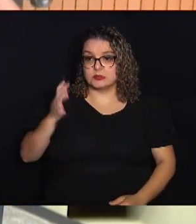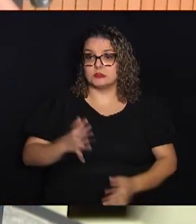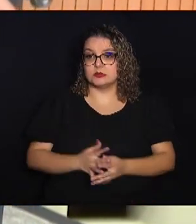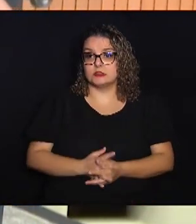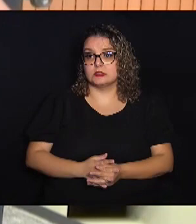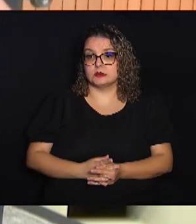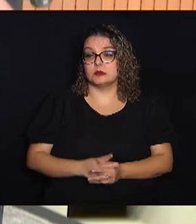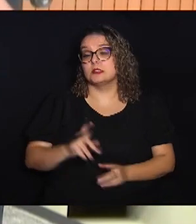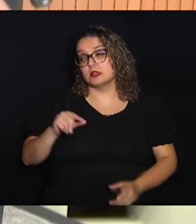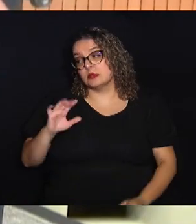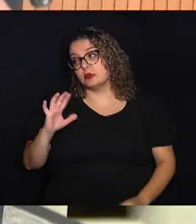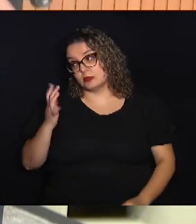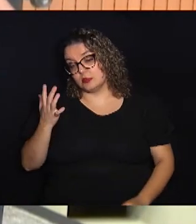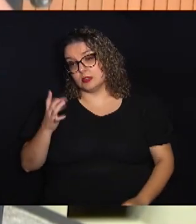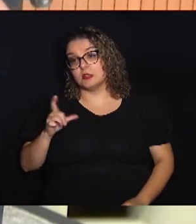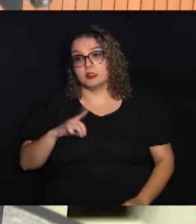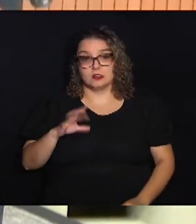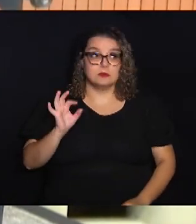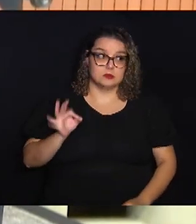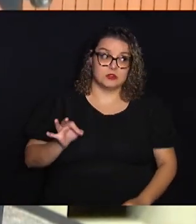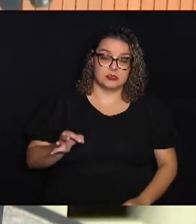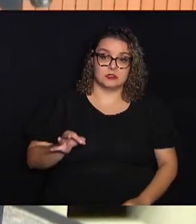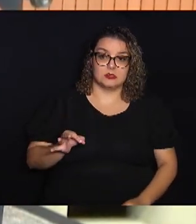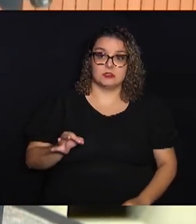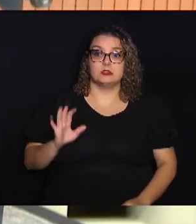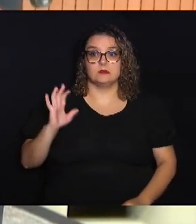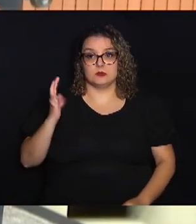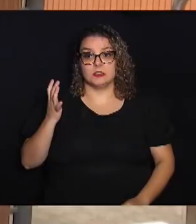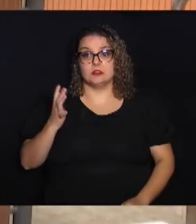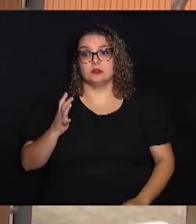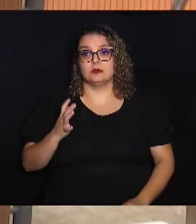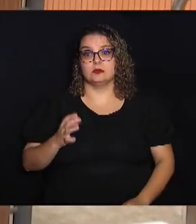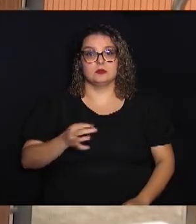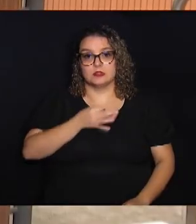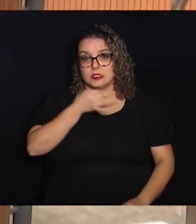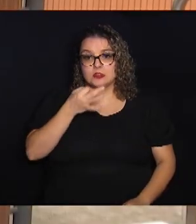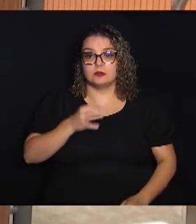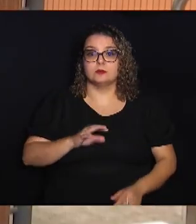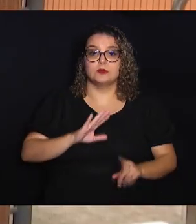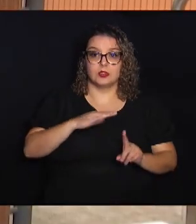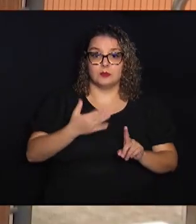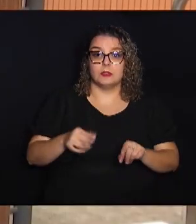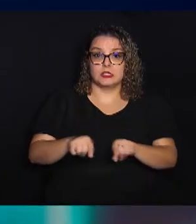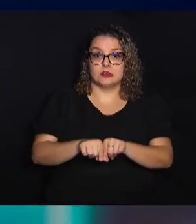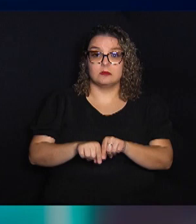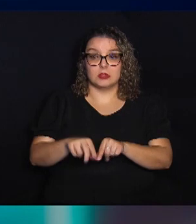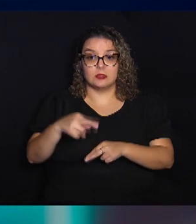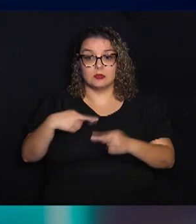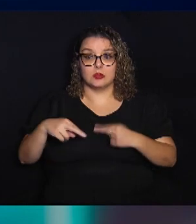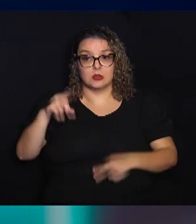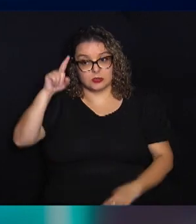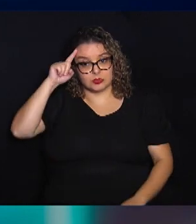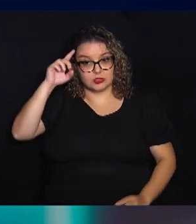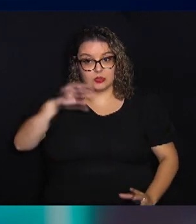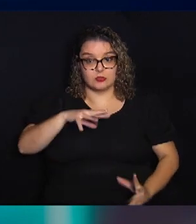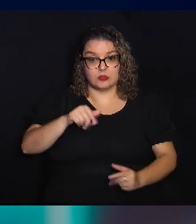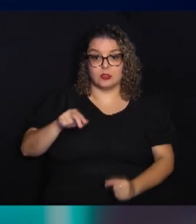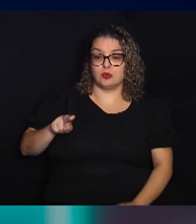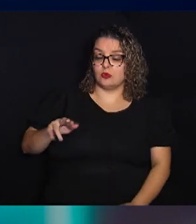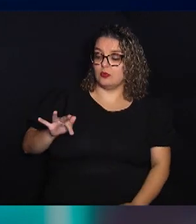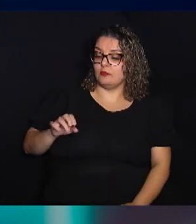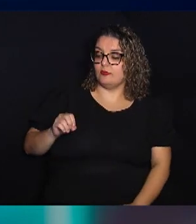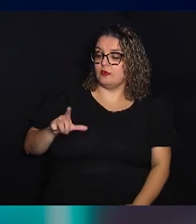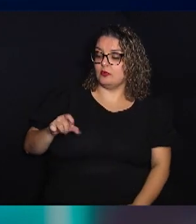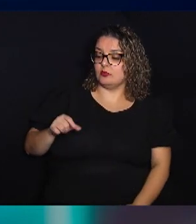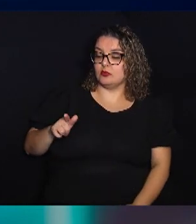vai acontecer, temos certeza que vai acontecer e vai ser ótimo. A homenagem também tem a ver com o Dia Mundial da Ufologia, que